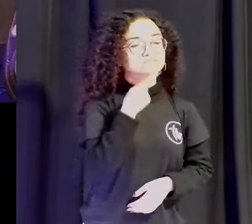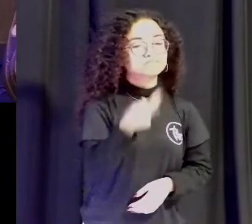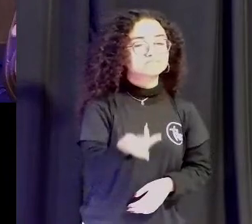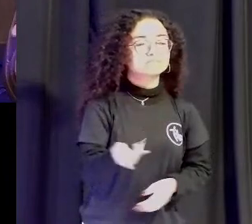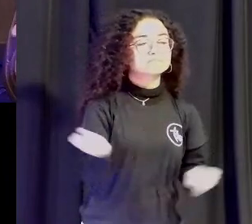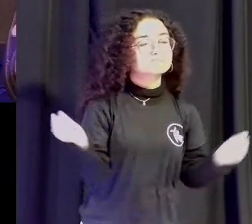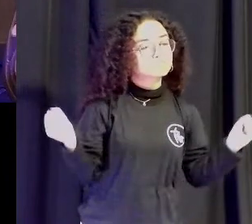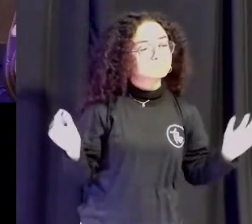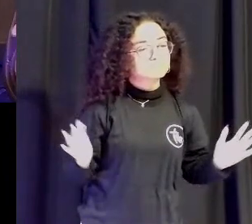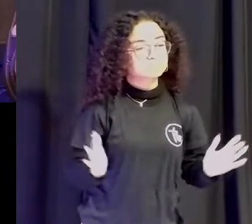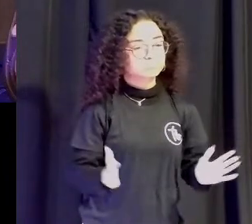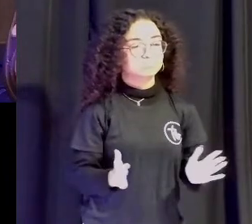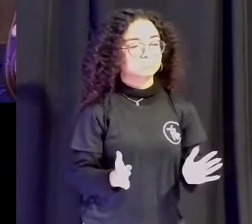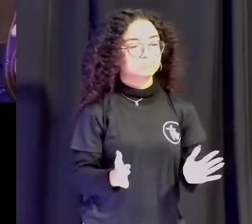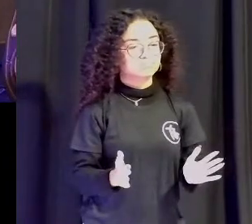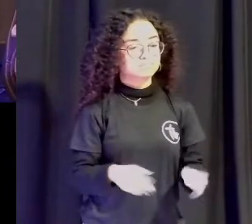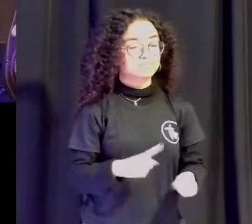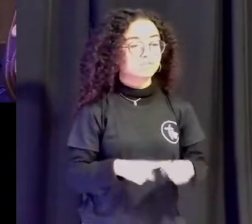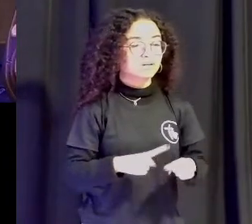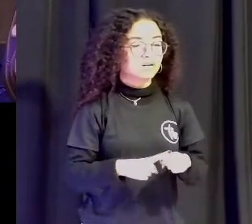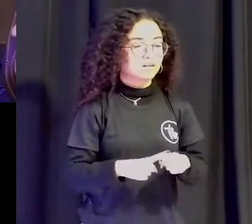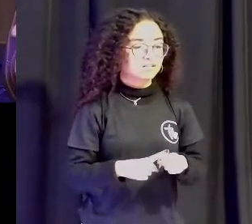fossem eles: